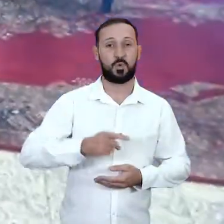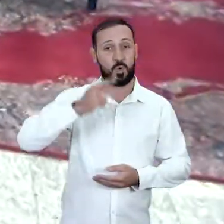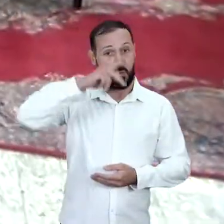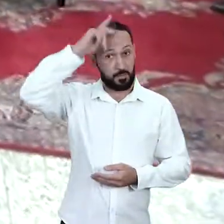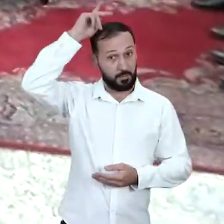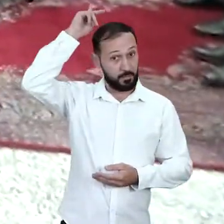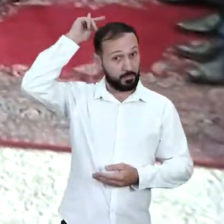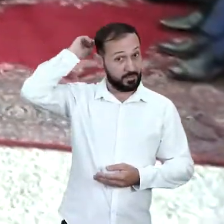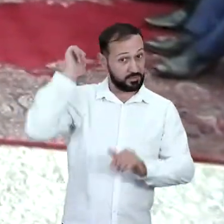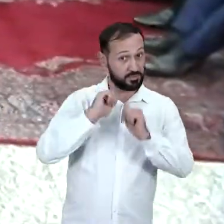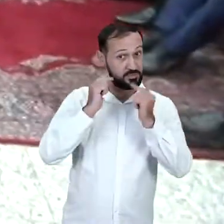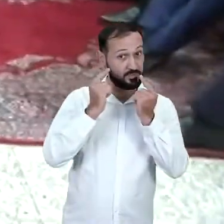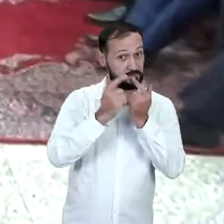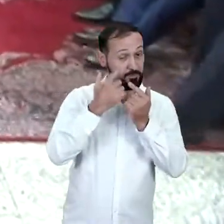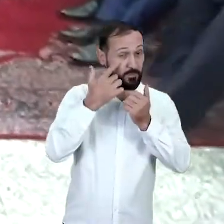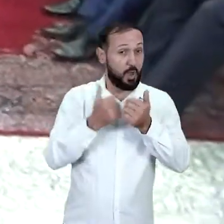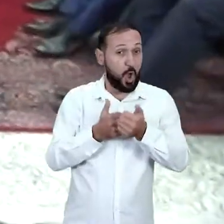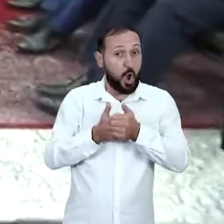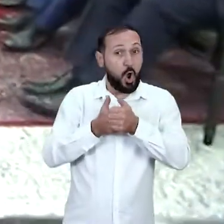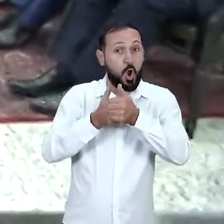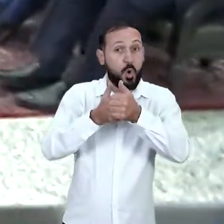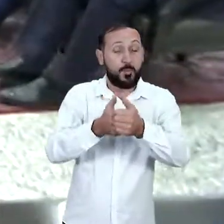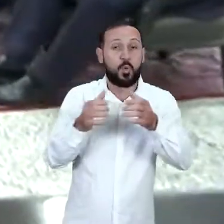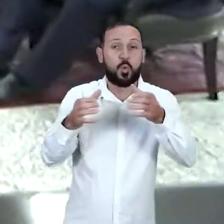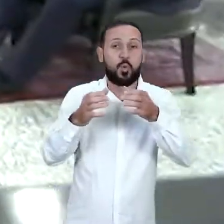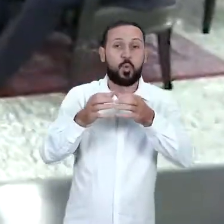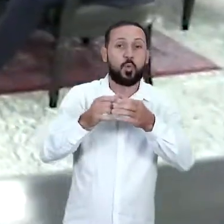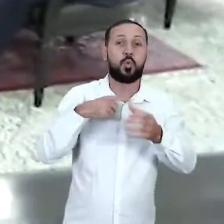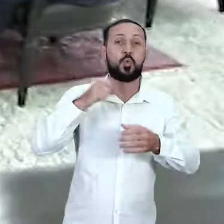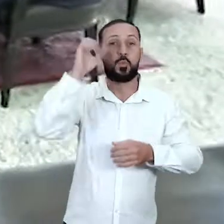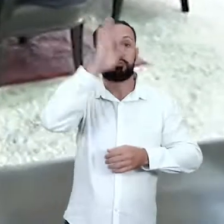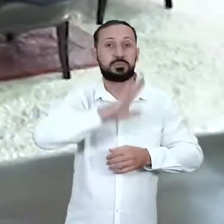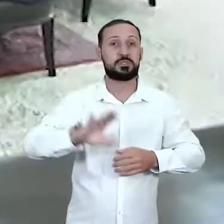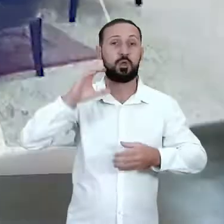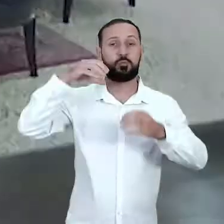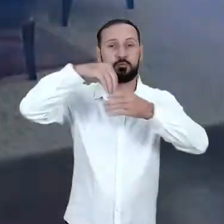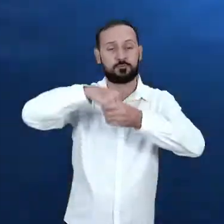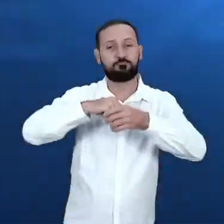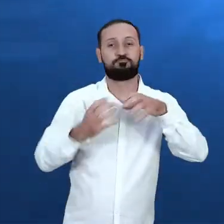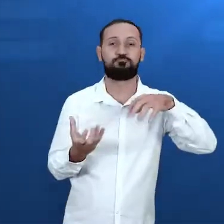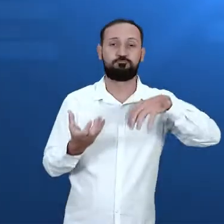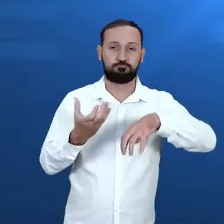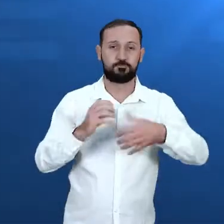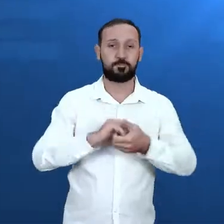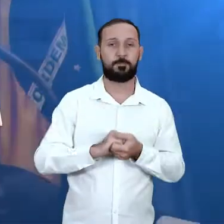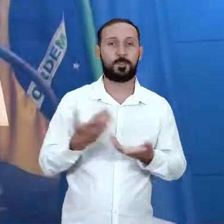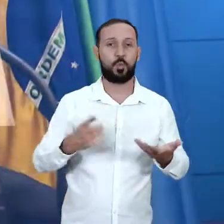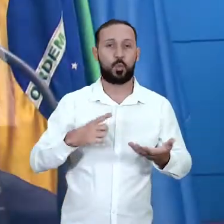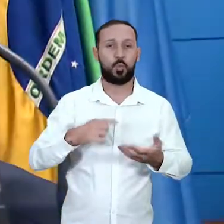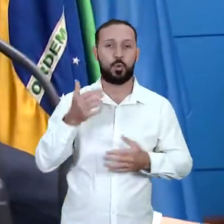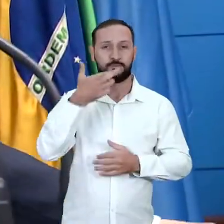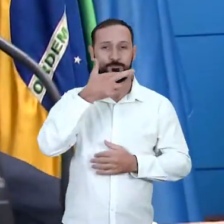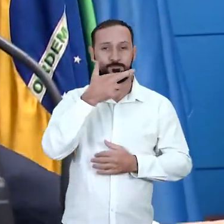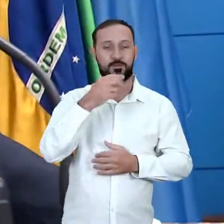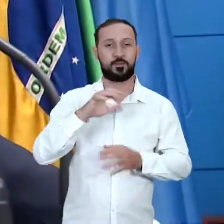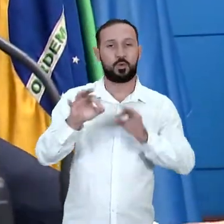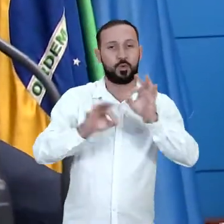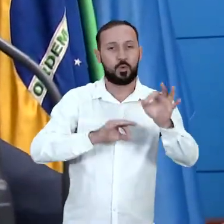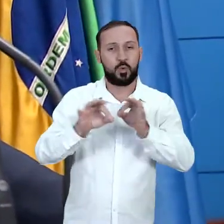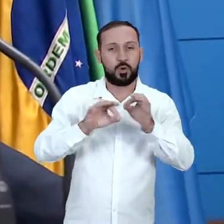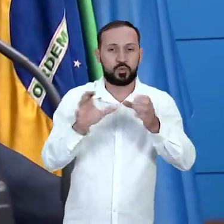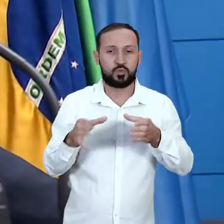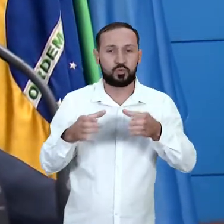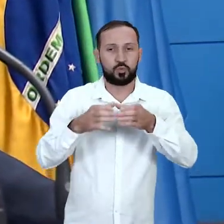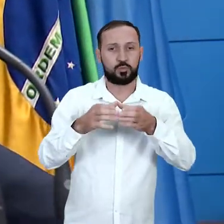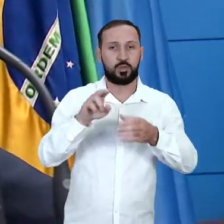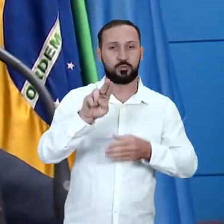O presidente da Alemes lidera a comitiva nacional no Senado Federal. O deputado Renato Câmara faz balanço